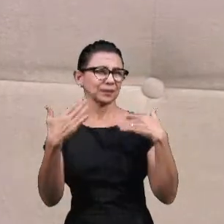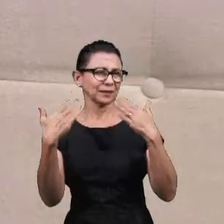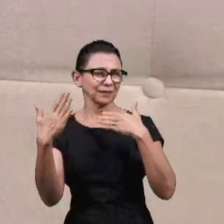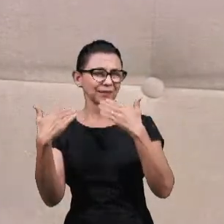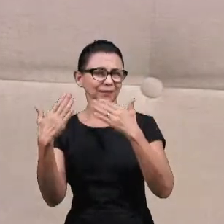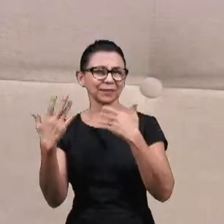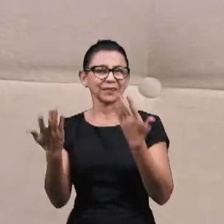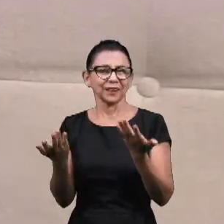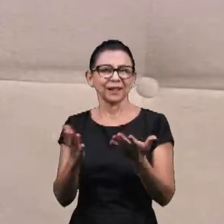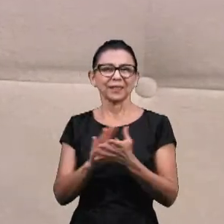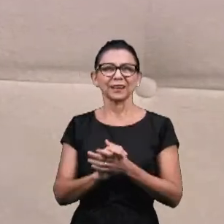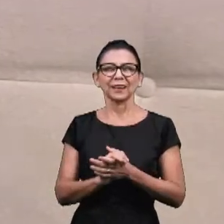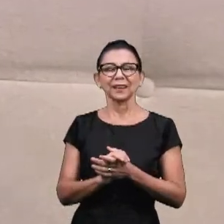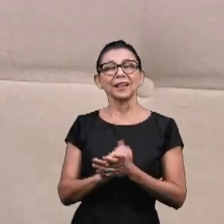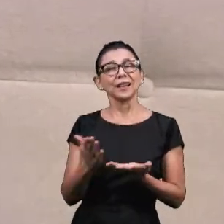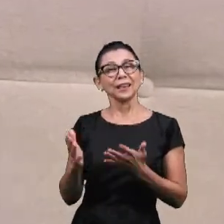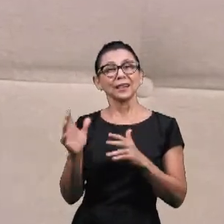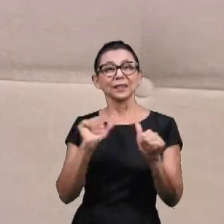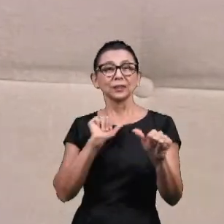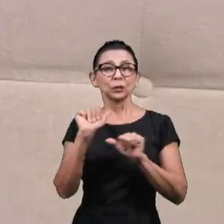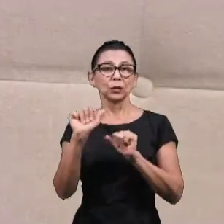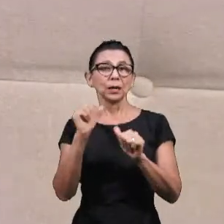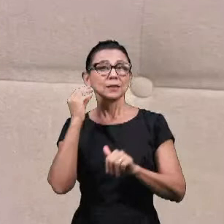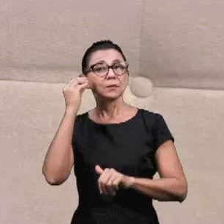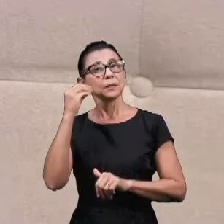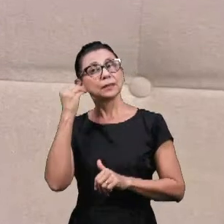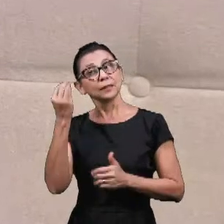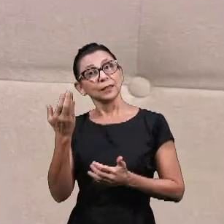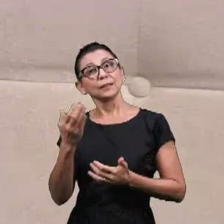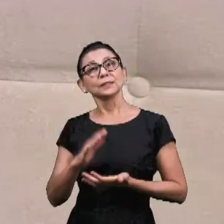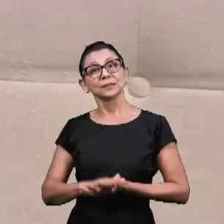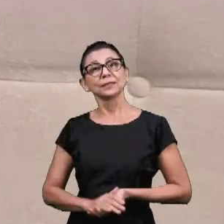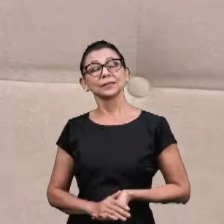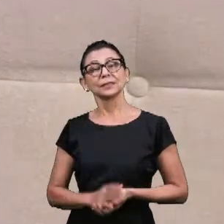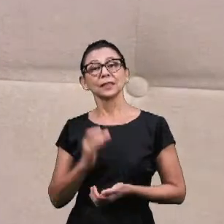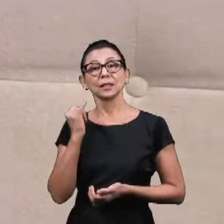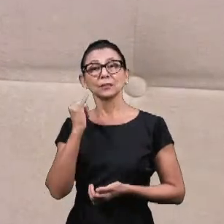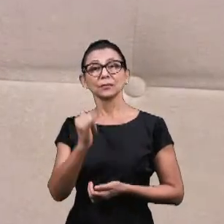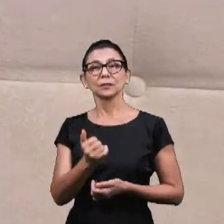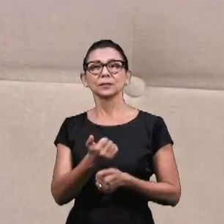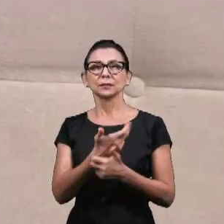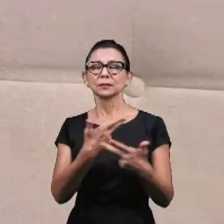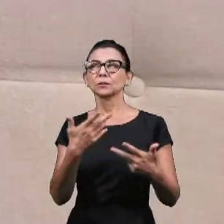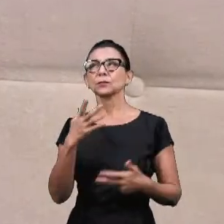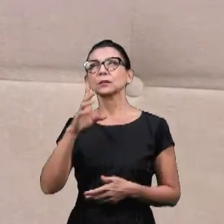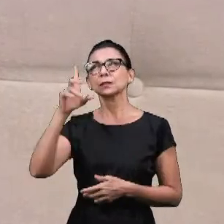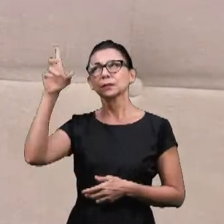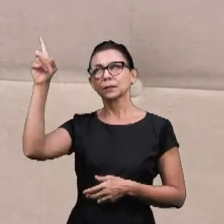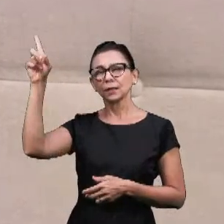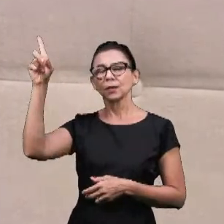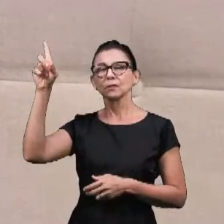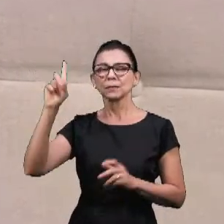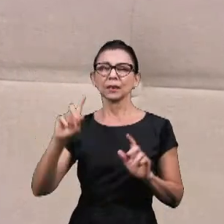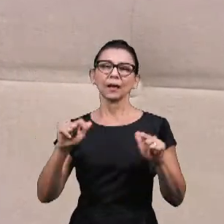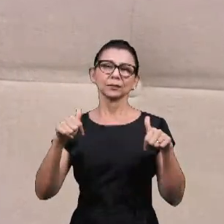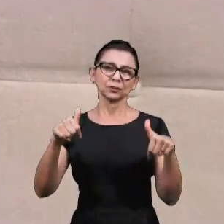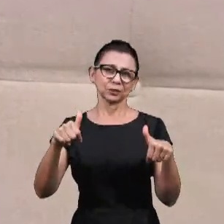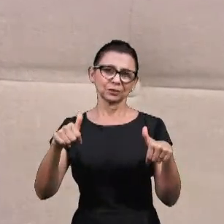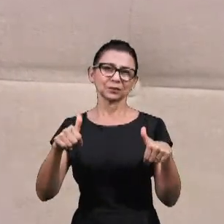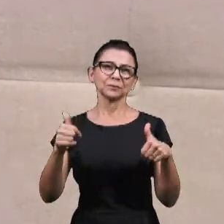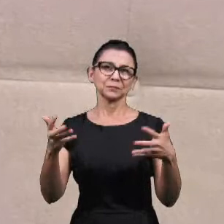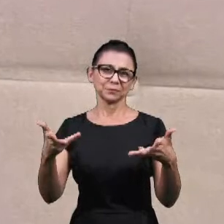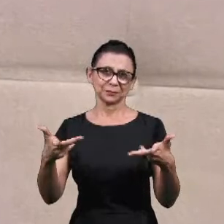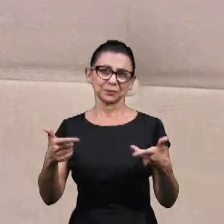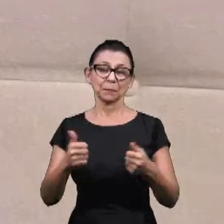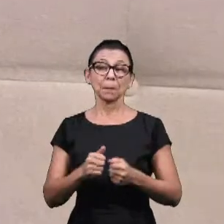porque é a nossa vida, né? É contar a nossa intimidade com Deus, aquilo que Deus tem feito, que Deus tem operado. Isso é maravilhoso.